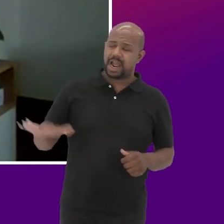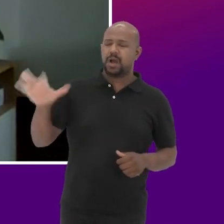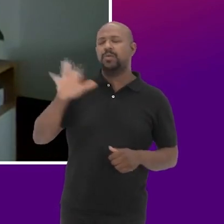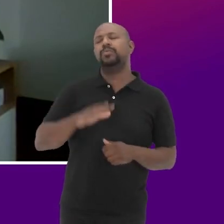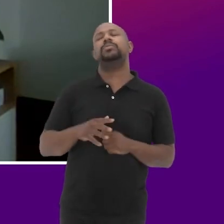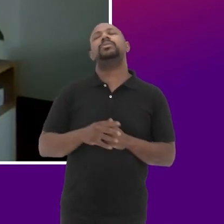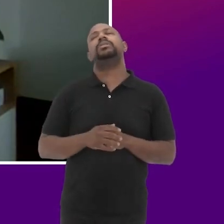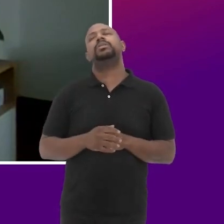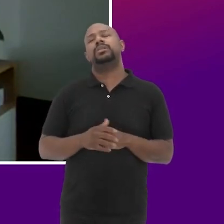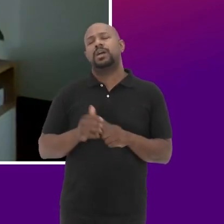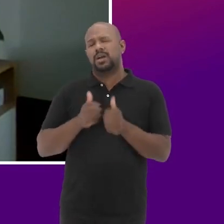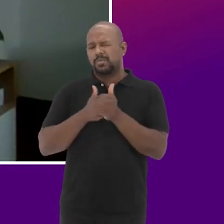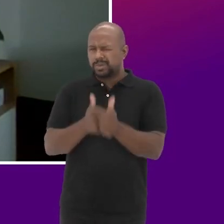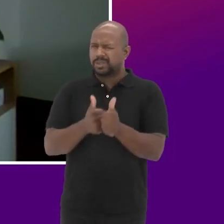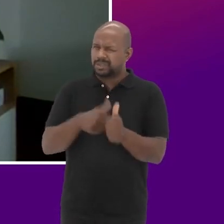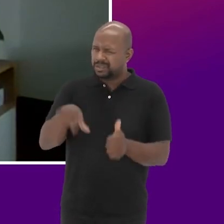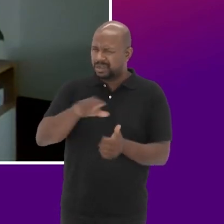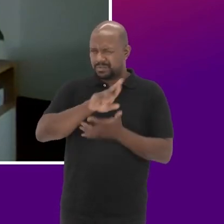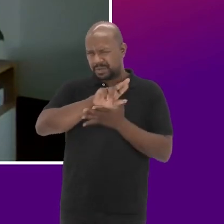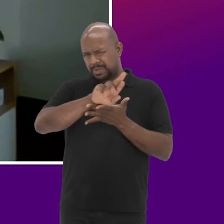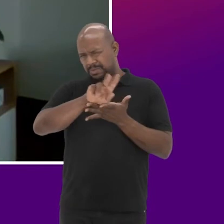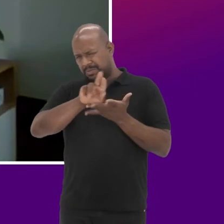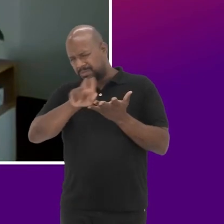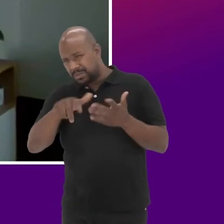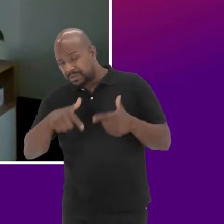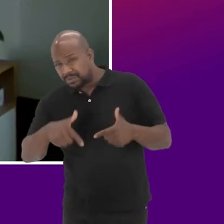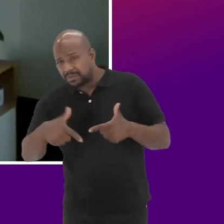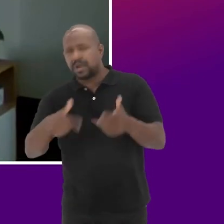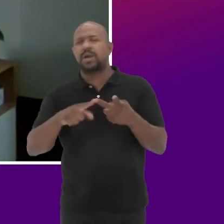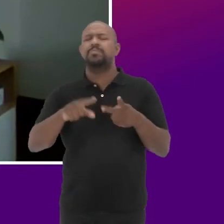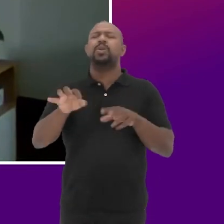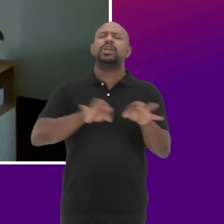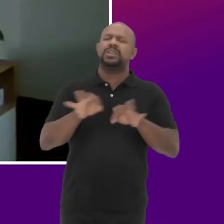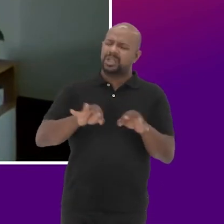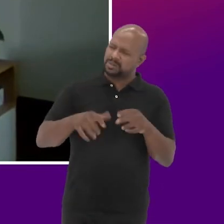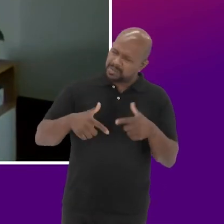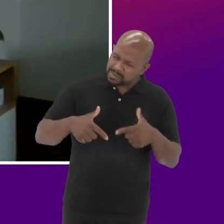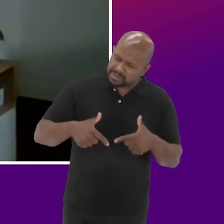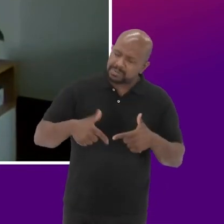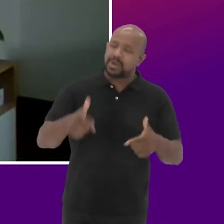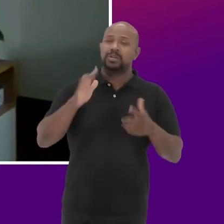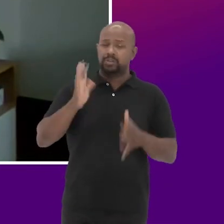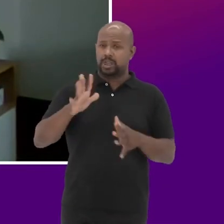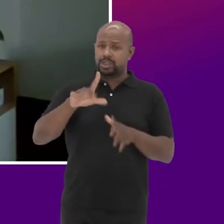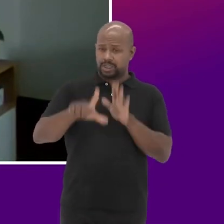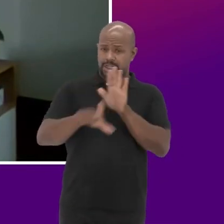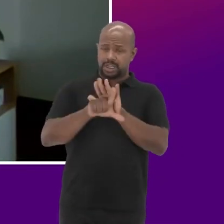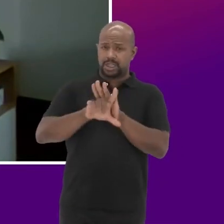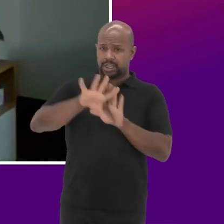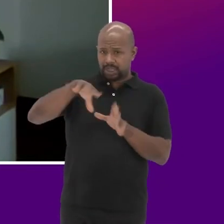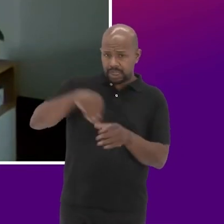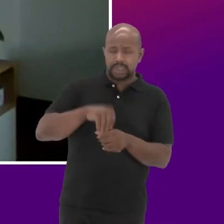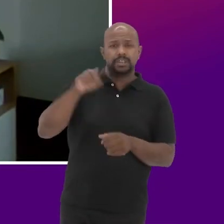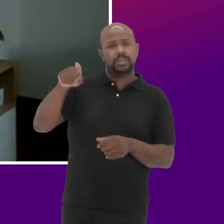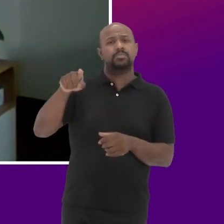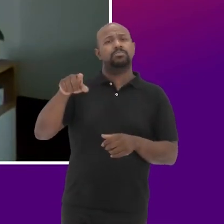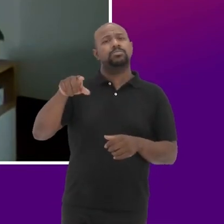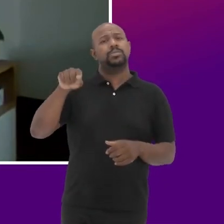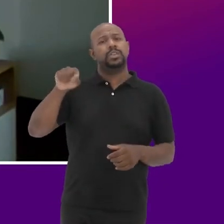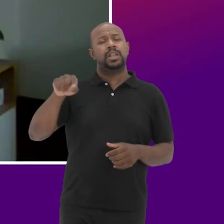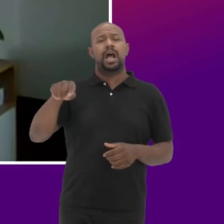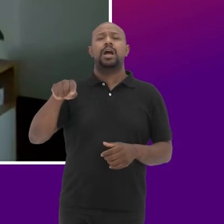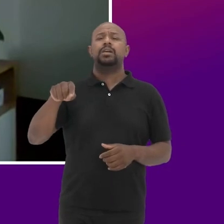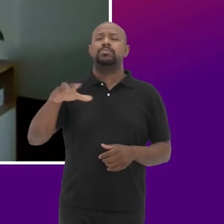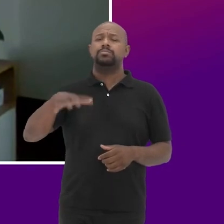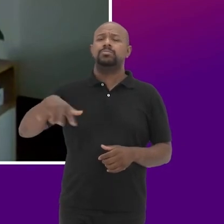federal, acompanhando diversas iniciativas e diversos projetos de lei que estão tramitando no Congresso